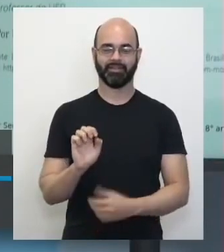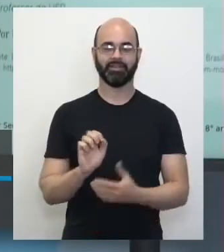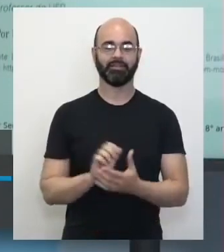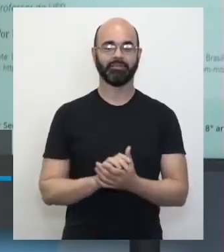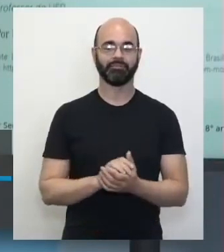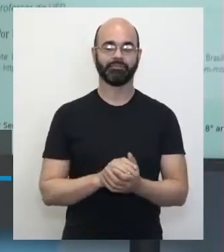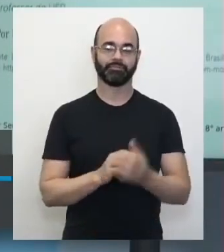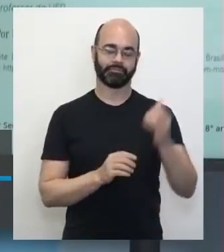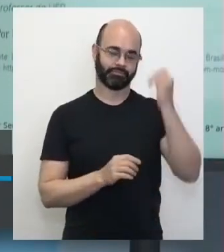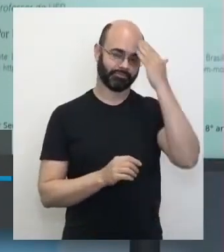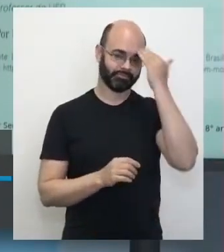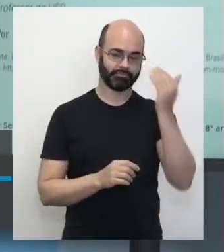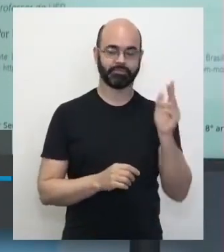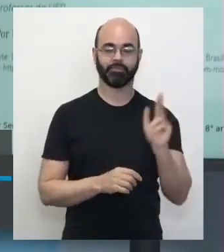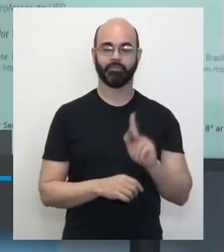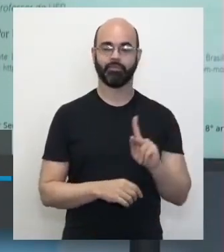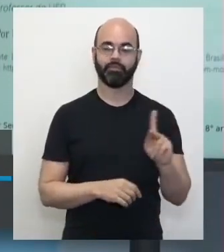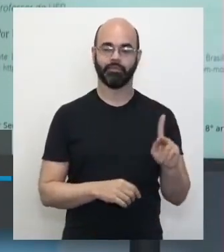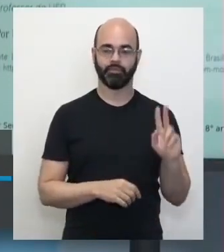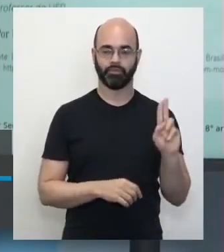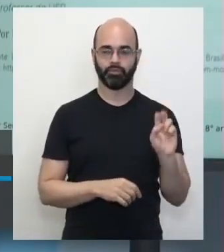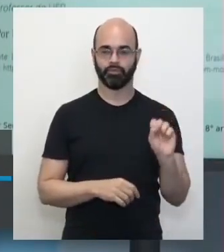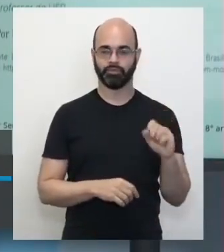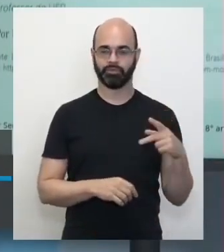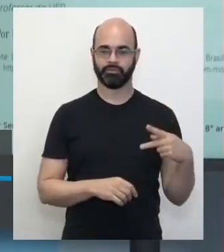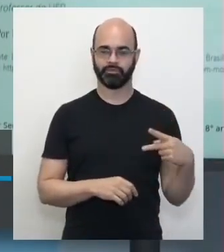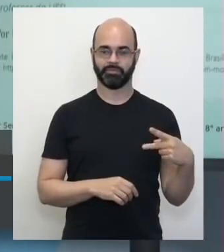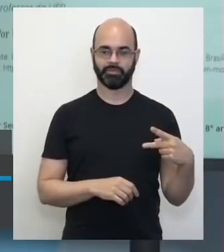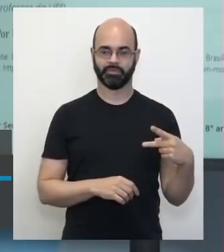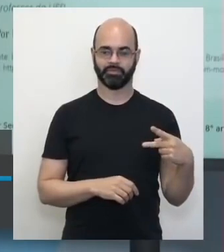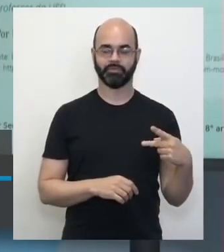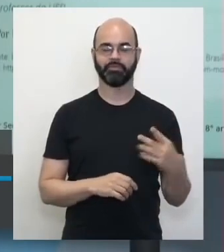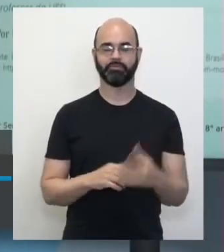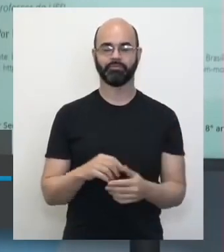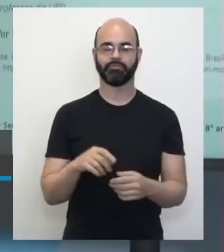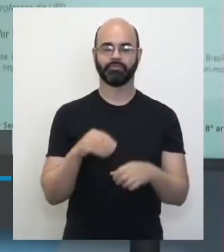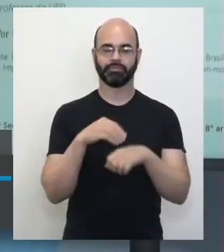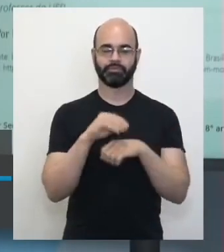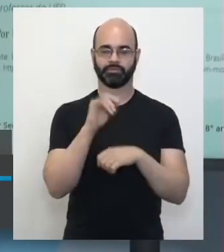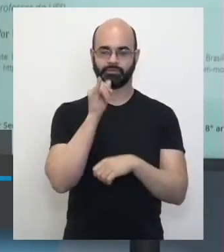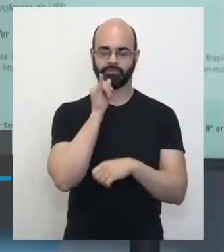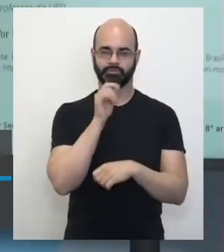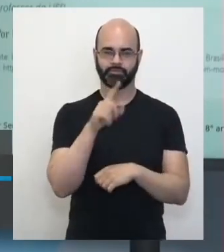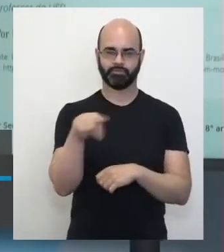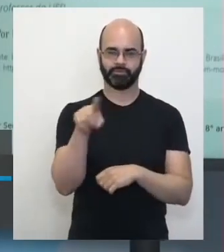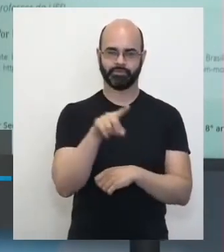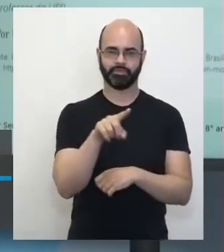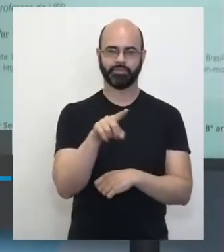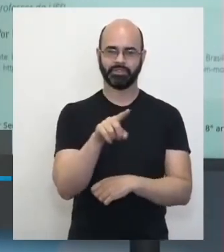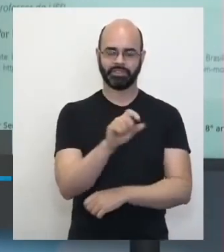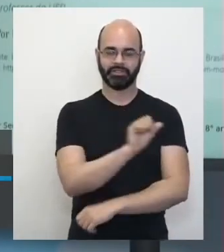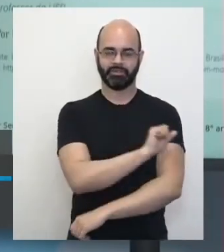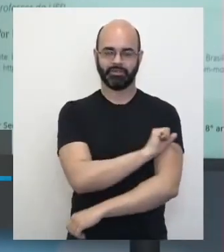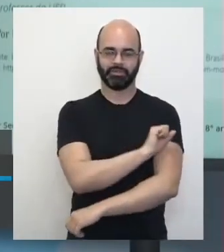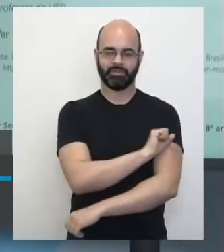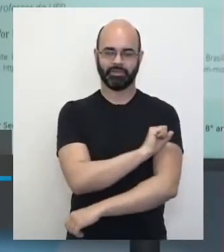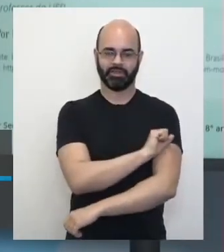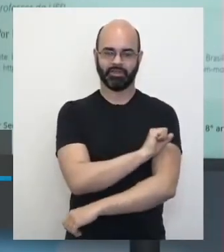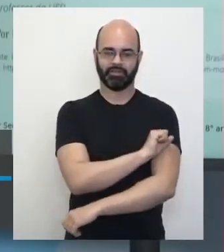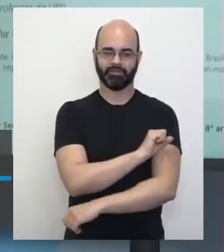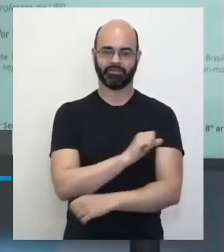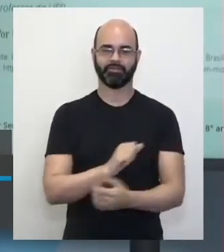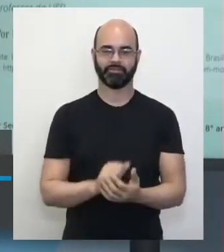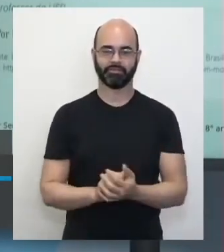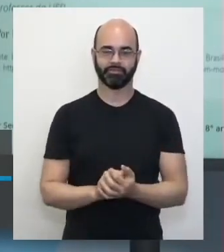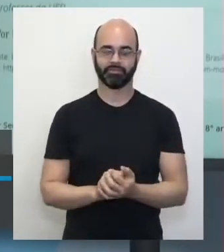homenagem ao professor na USP. Uma dica para vocês que estão aí no 8º ano, daqui a pouco já estão no ensino médio, leiam,